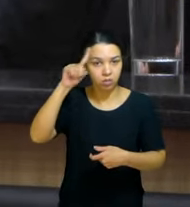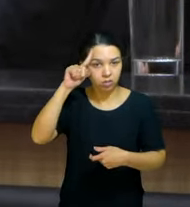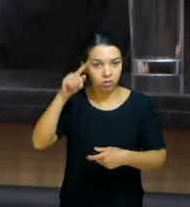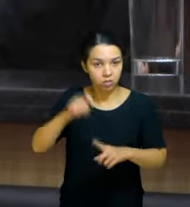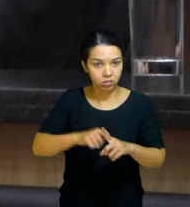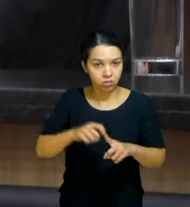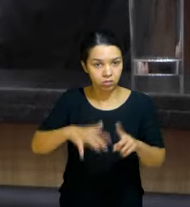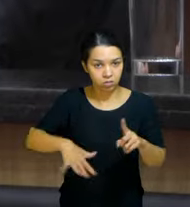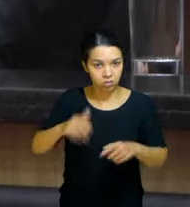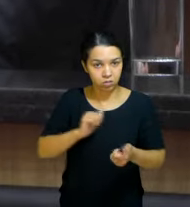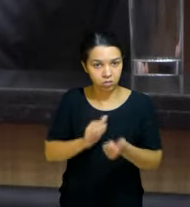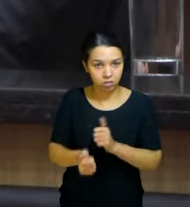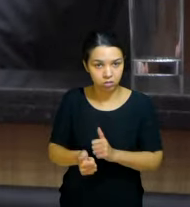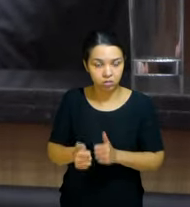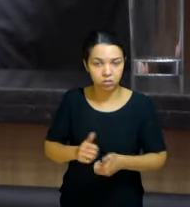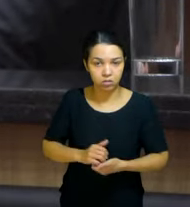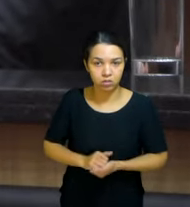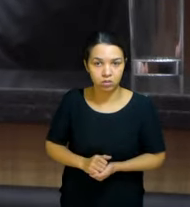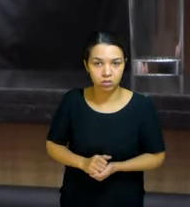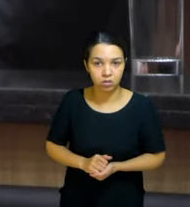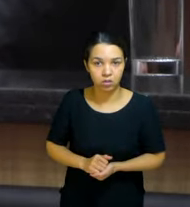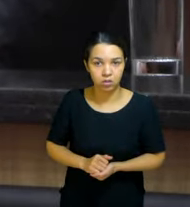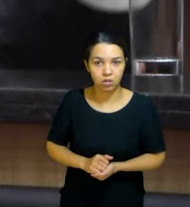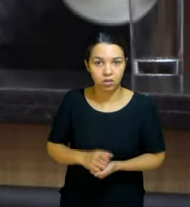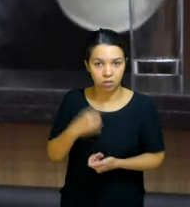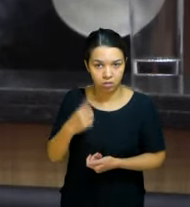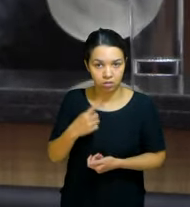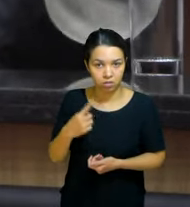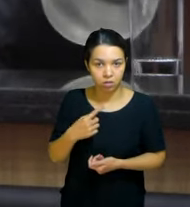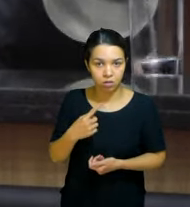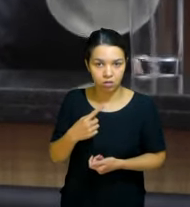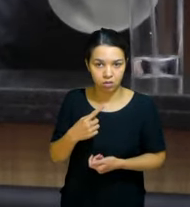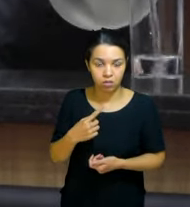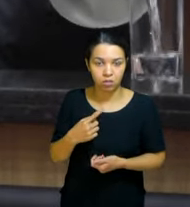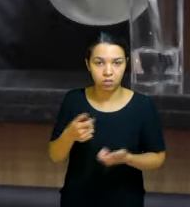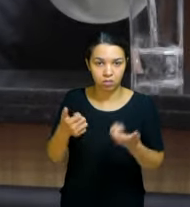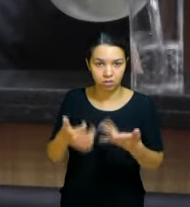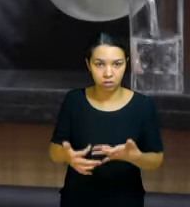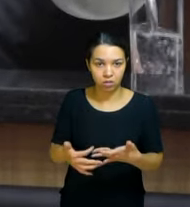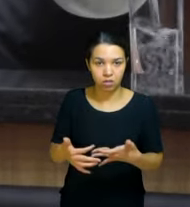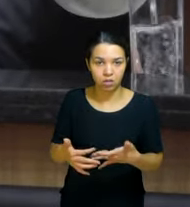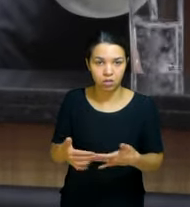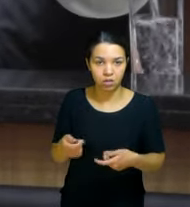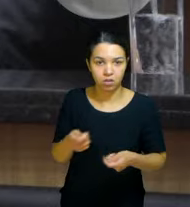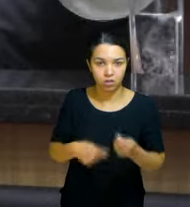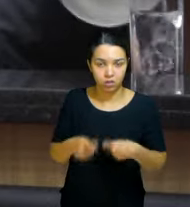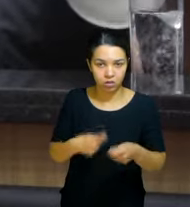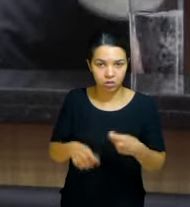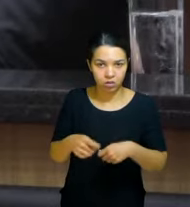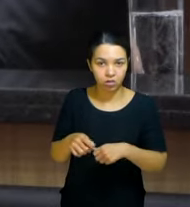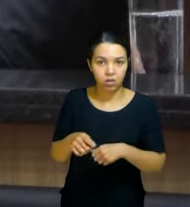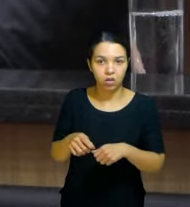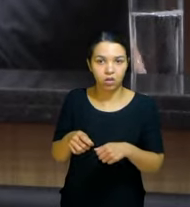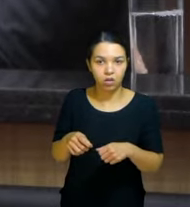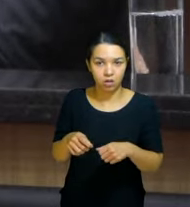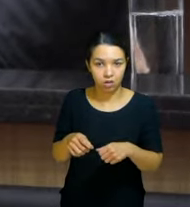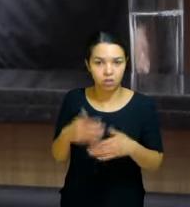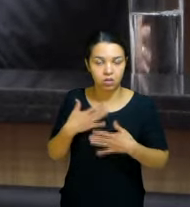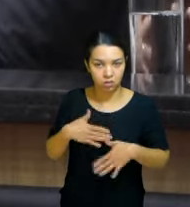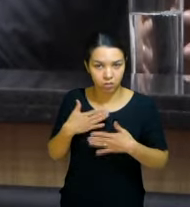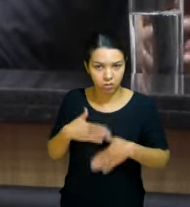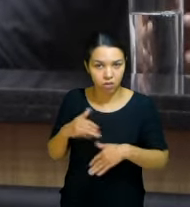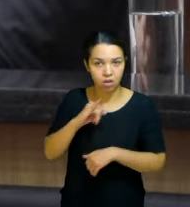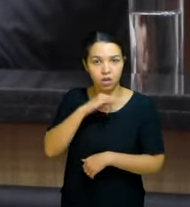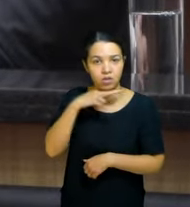Não, deputado, eu vou ser bem sincero. Enquanto essa parte administrativa está tranquila, eu já conversei com o Jaraguá, havendo aí, se Deus quiser,